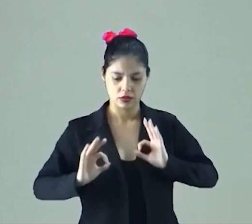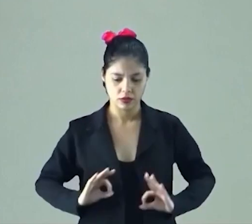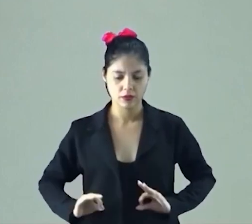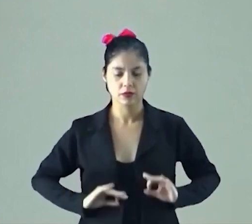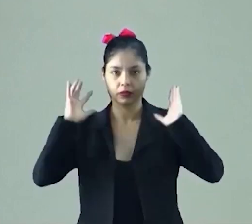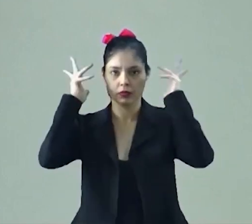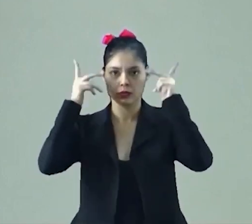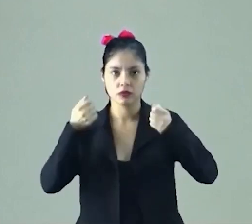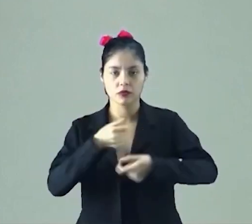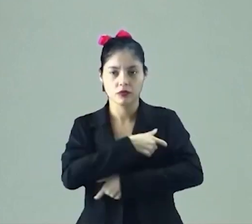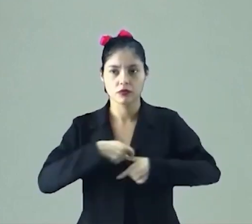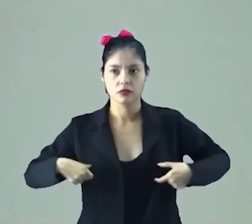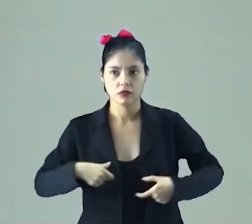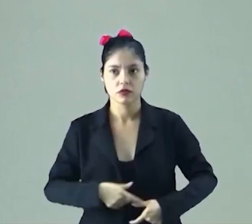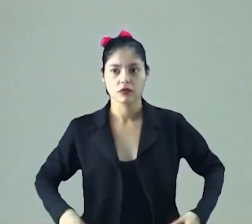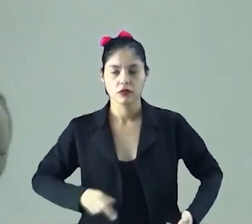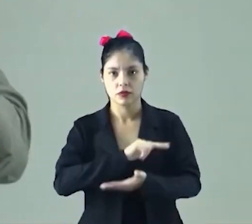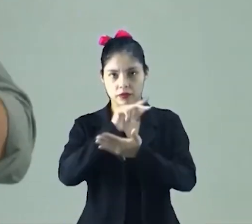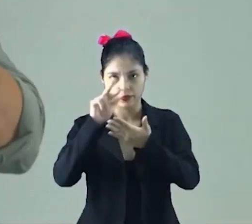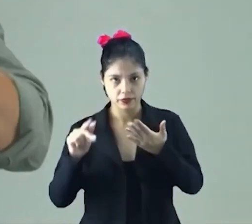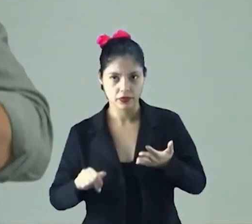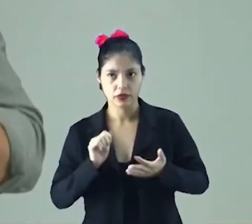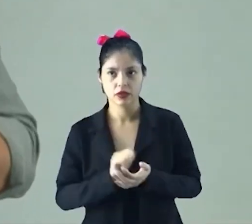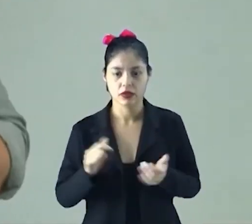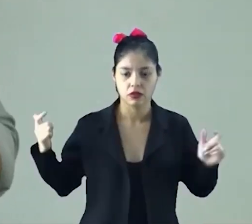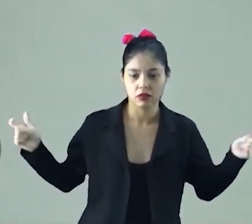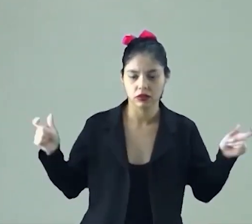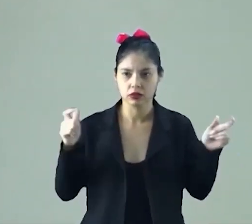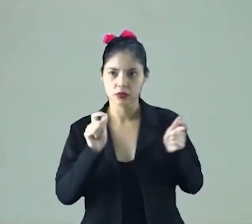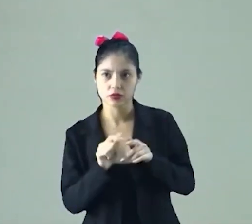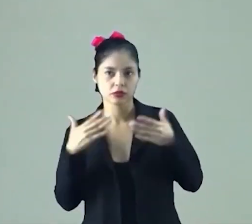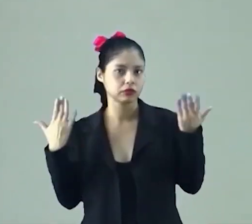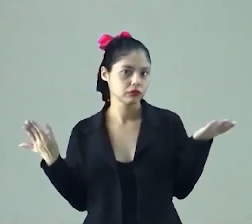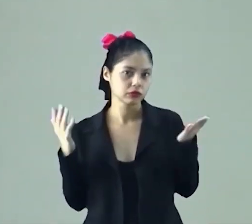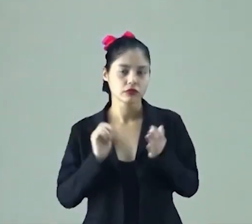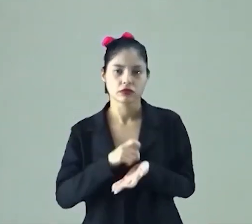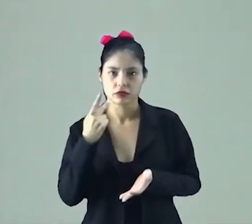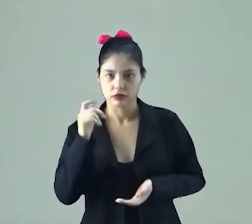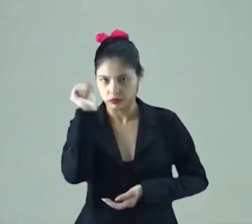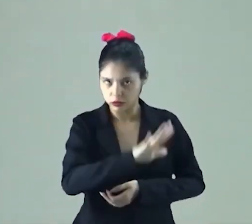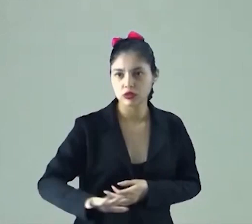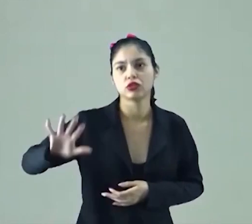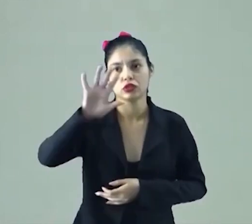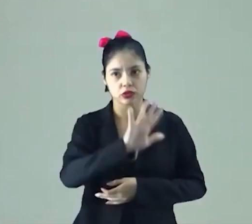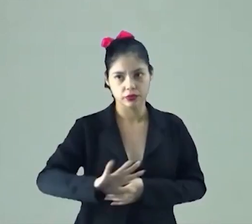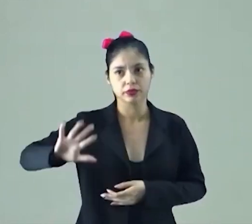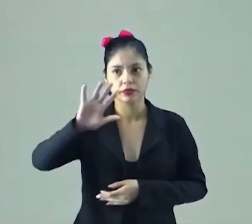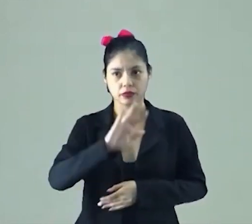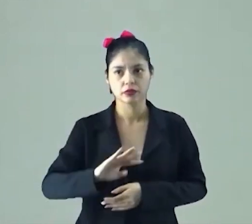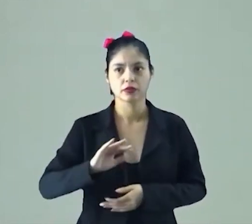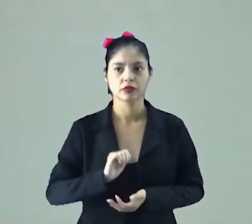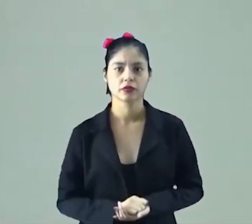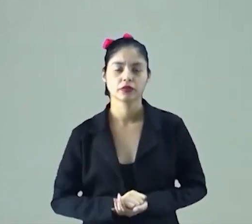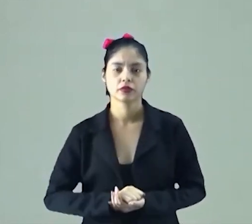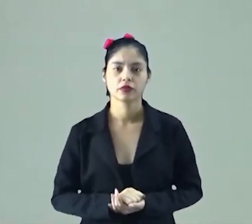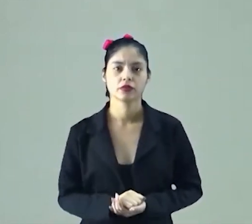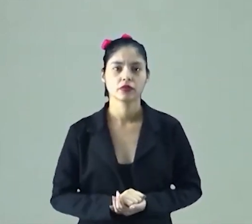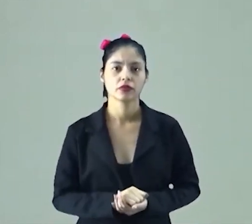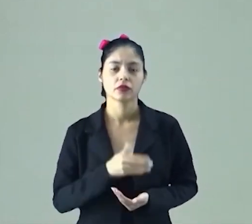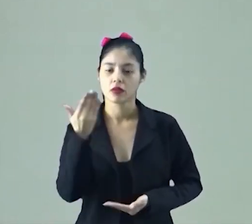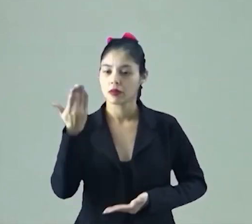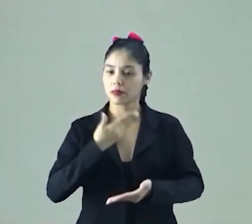e os tigres, né, e suas variações, né, em menores espécies, logo, mas eu estou falando dos topos de cadeia,